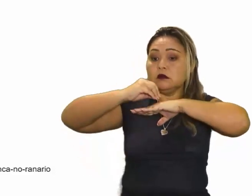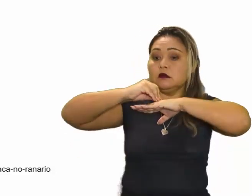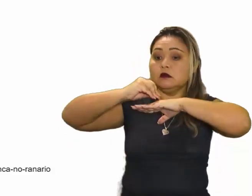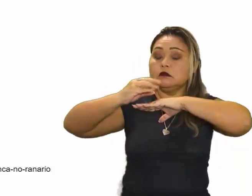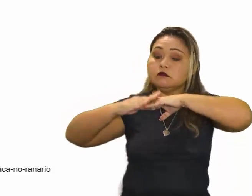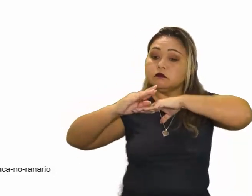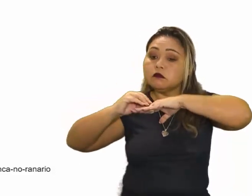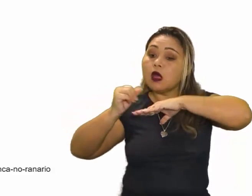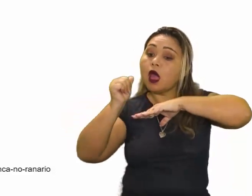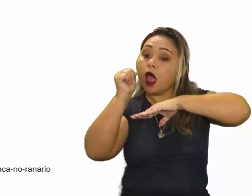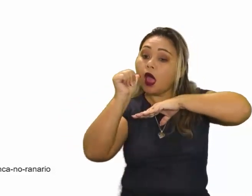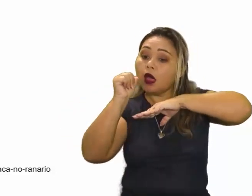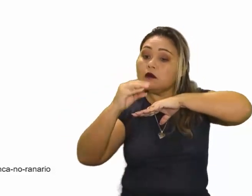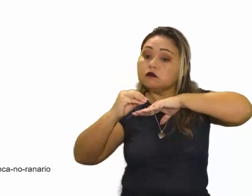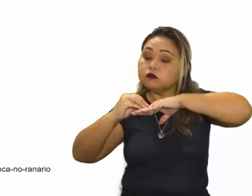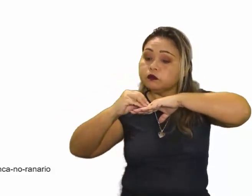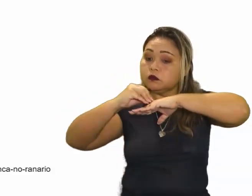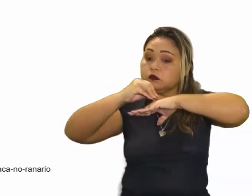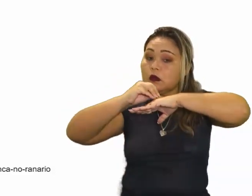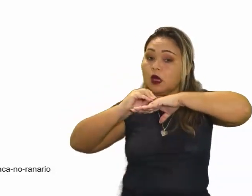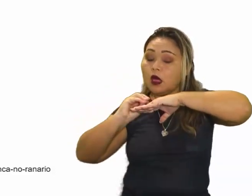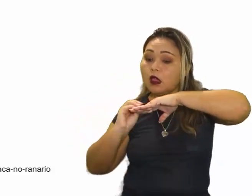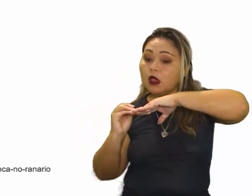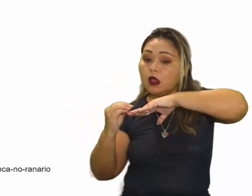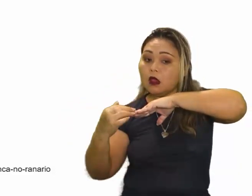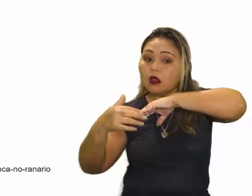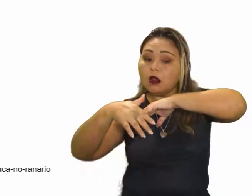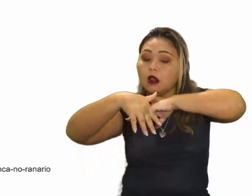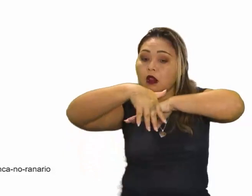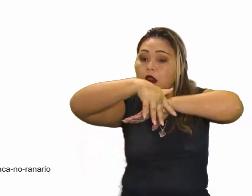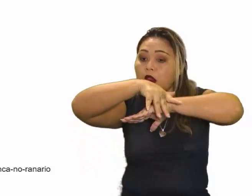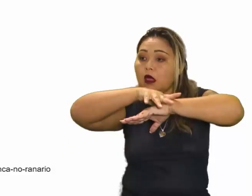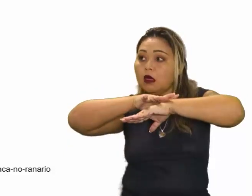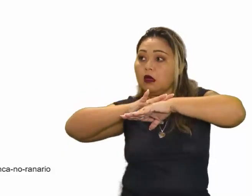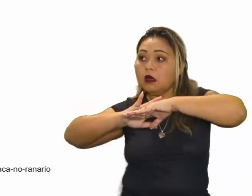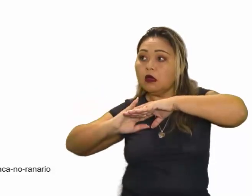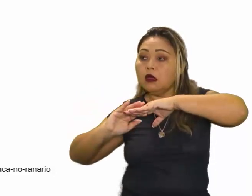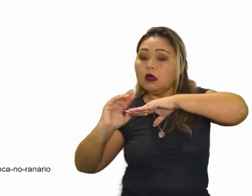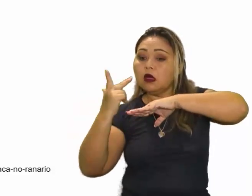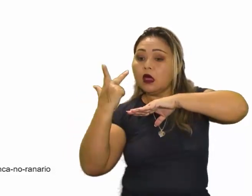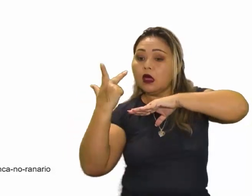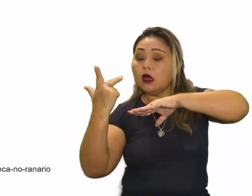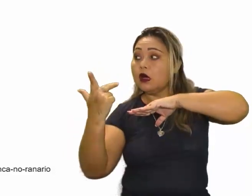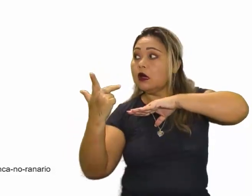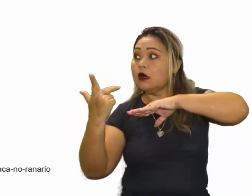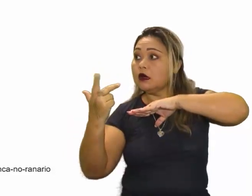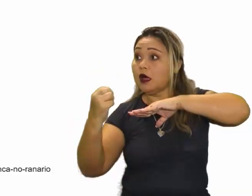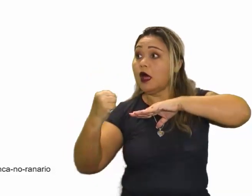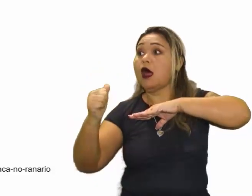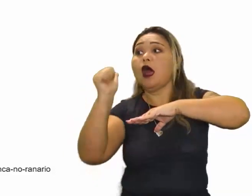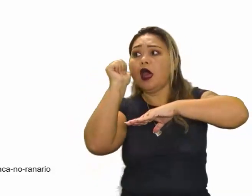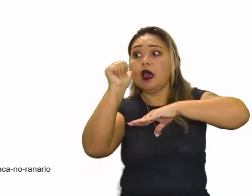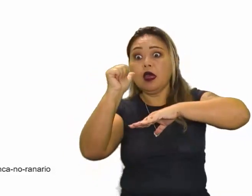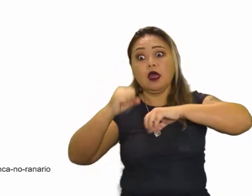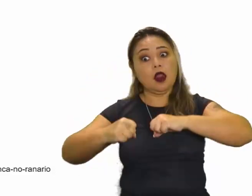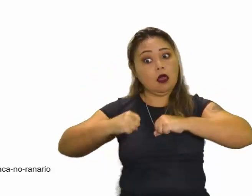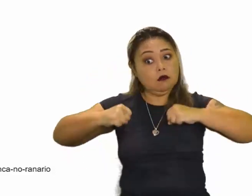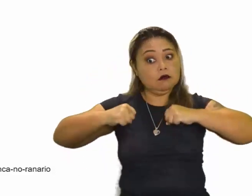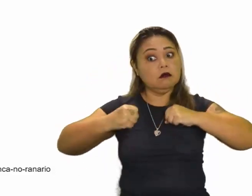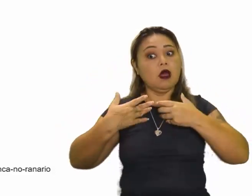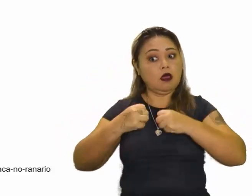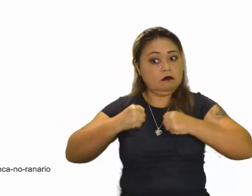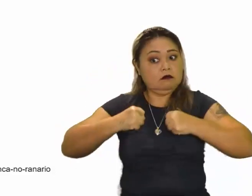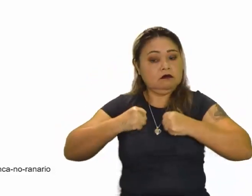né? A fêmea, no mundo da natureza, não é natureza humana, a fêmea é mais